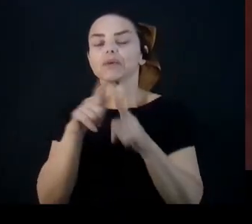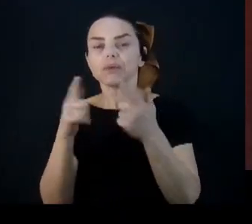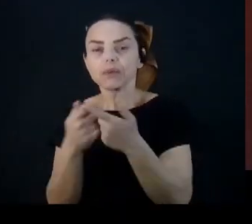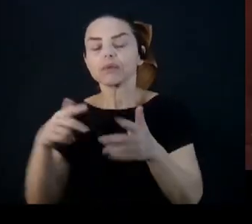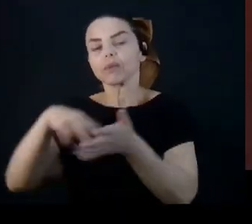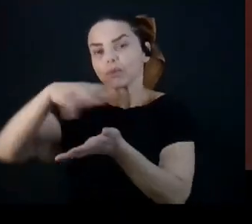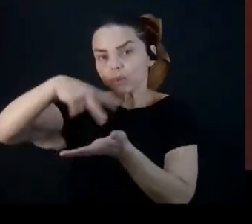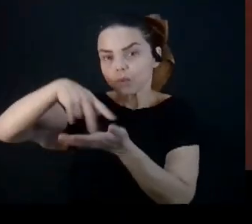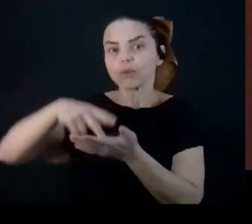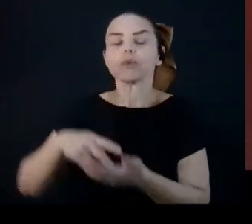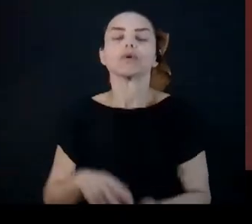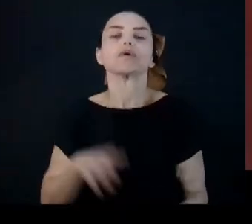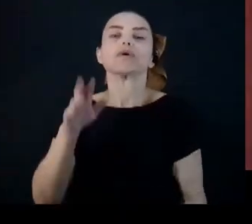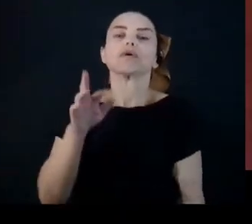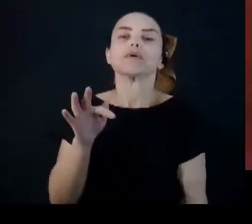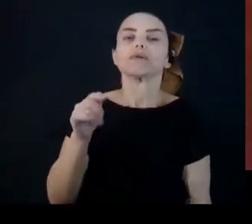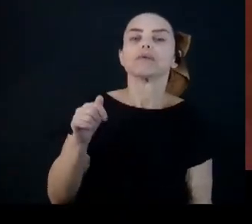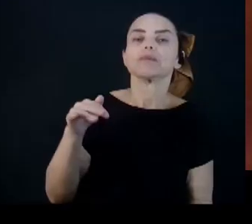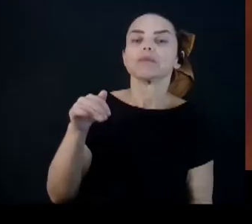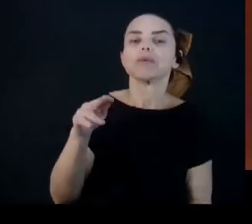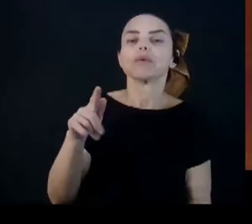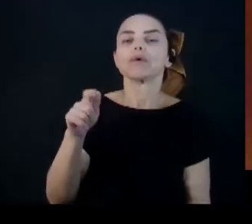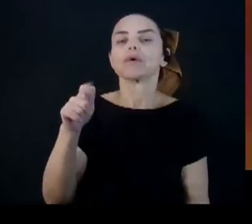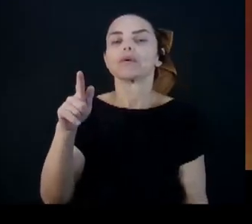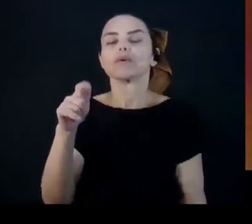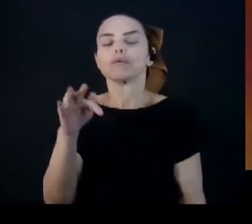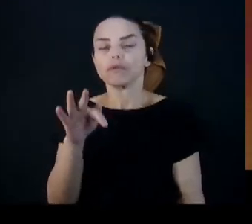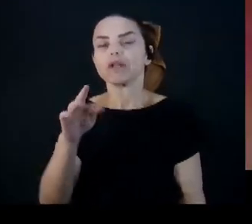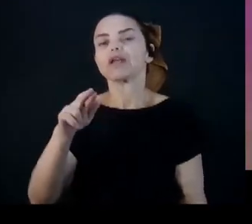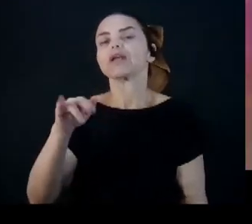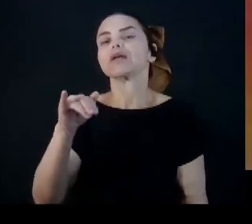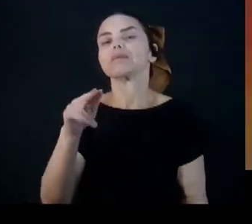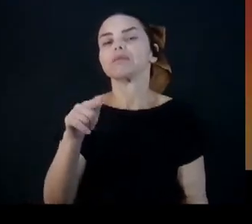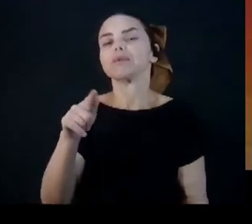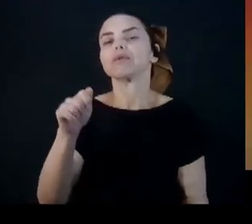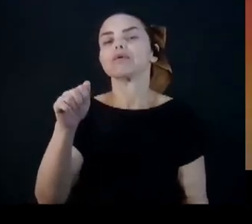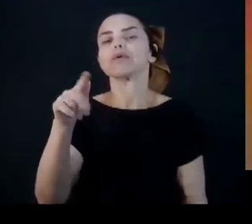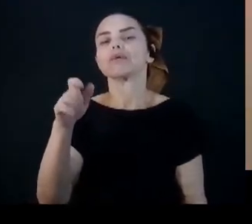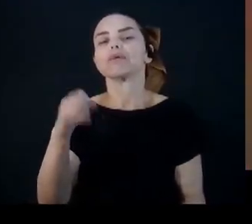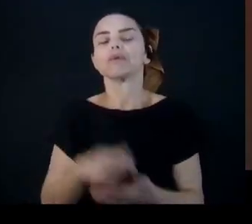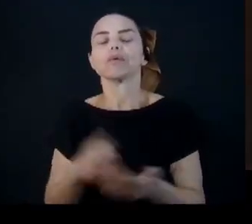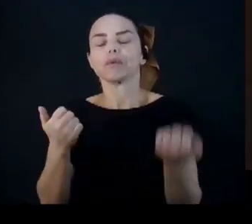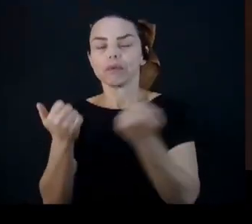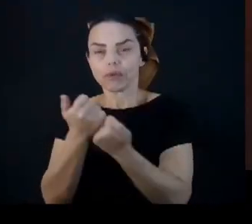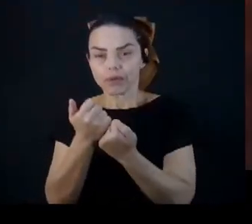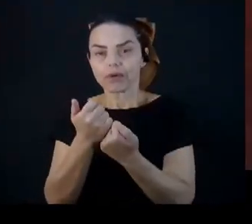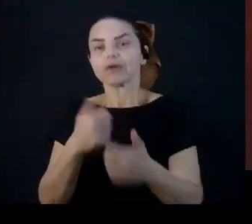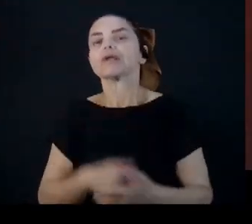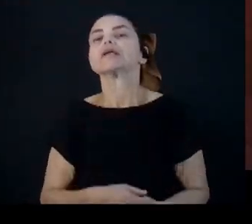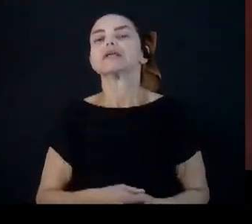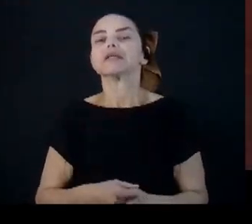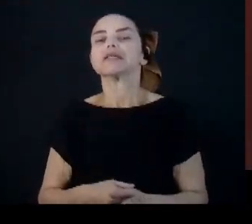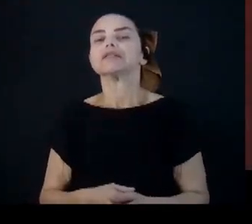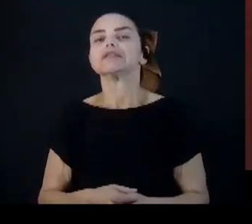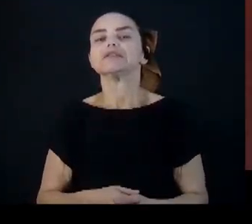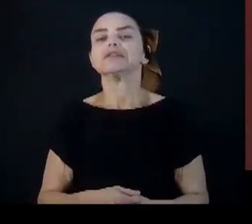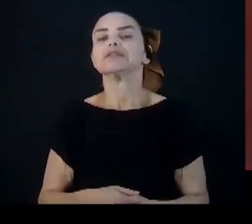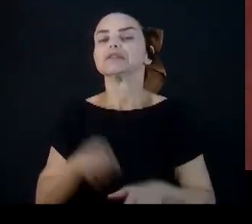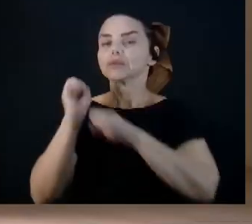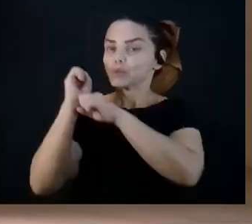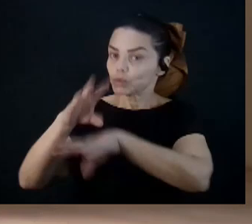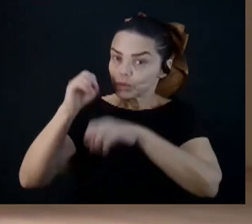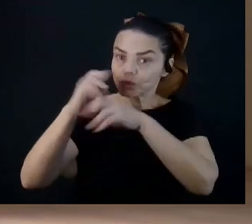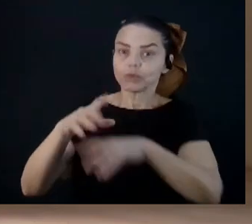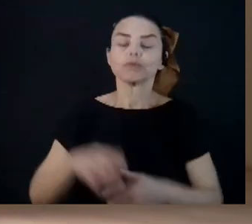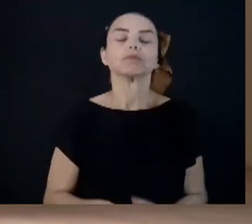Friburgo, que substituiu, vamos dizer assim, essa parte da educação com a